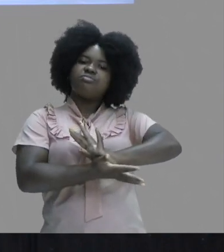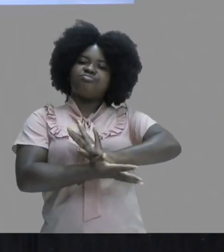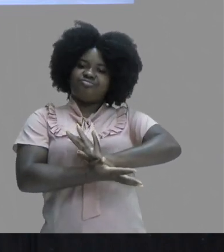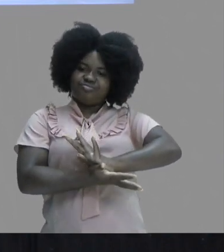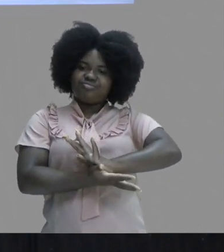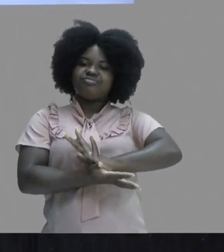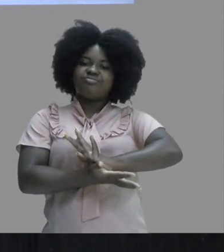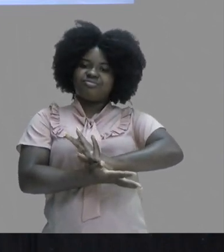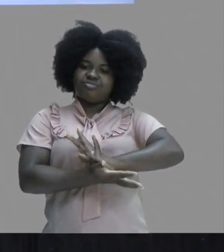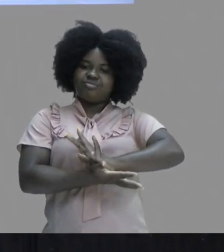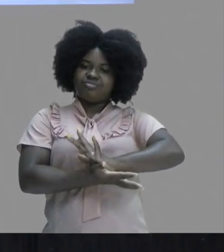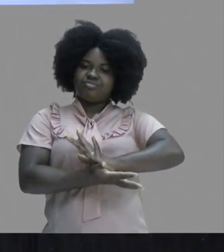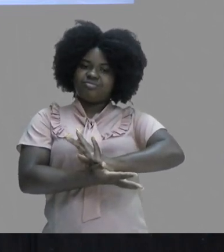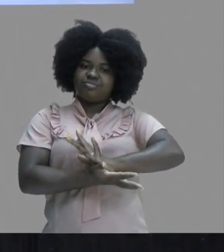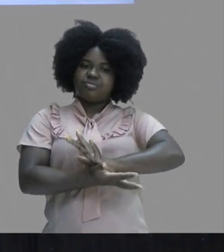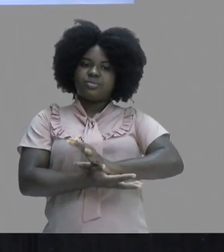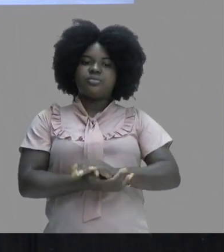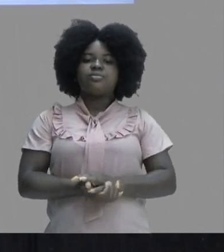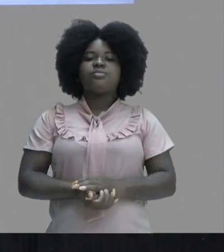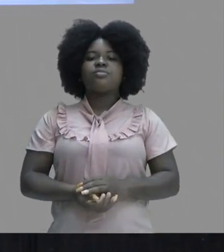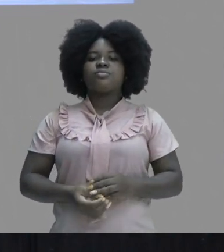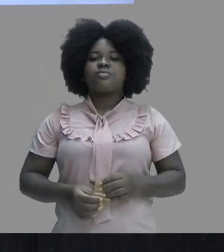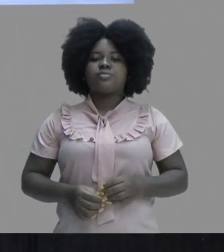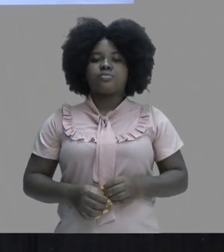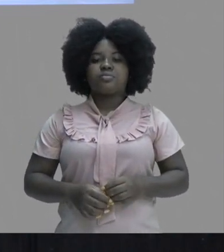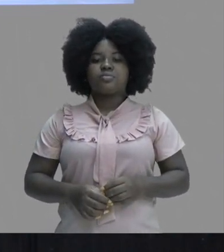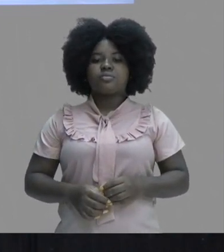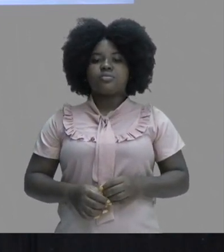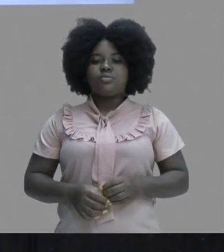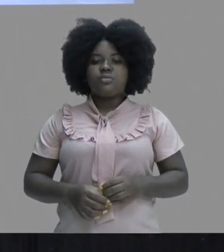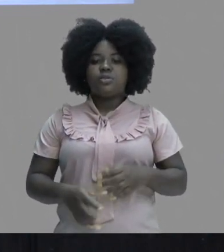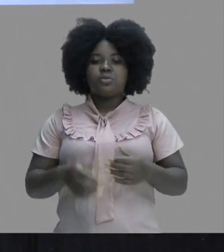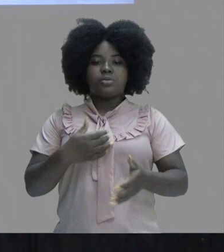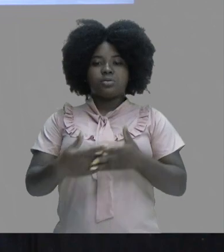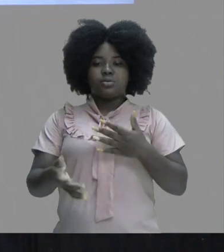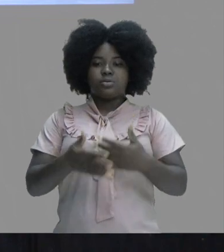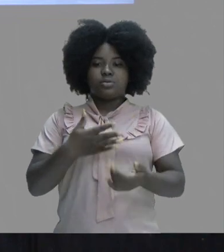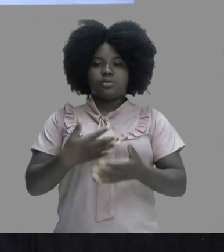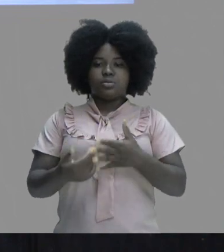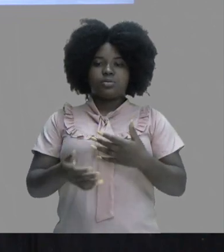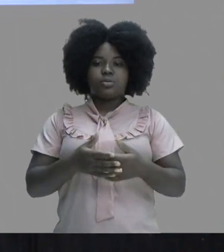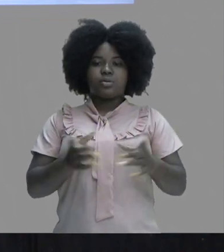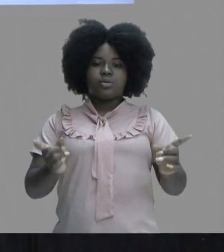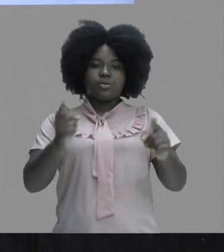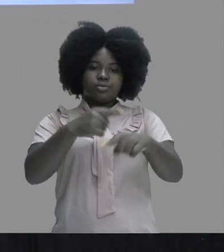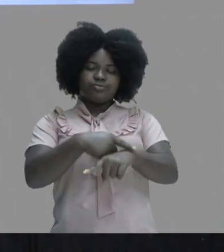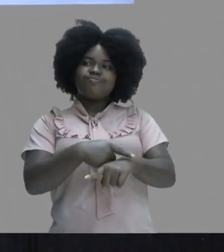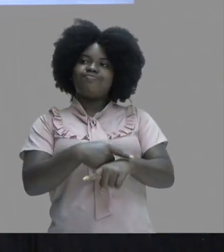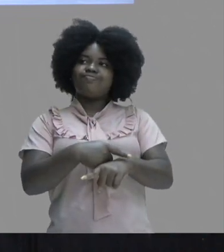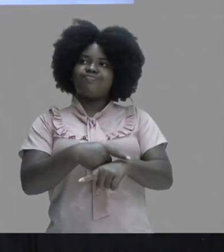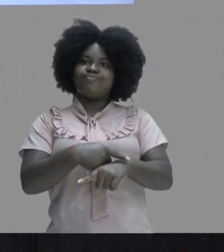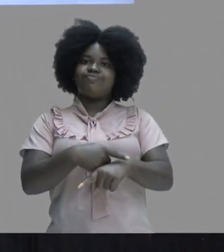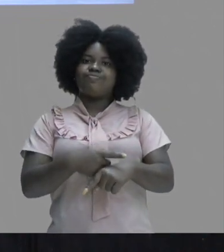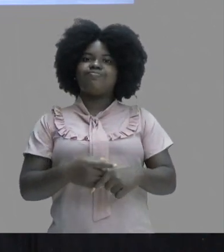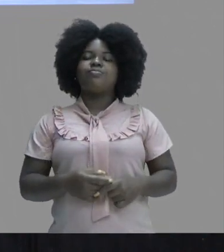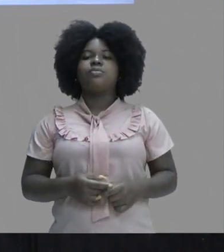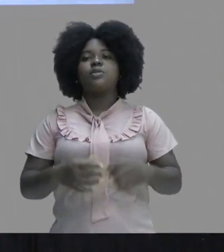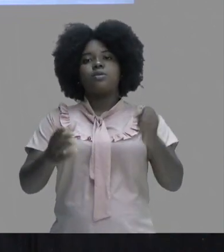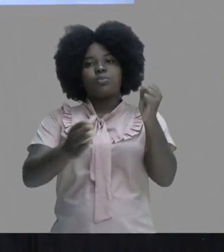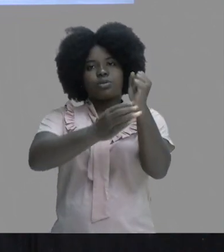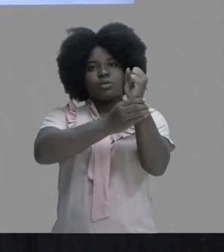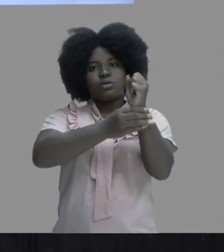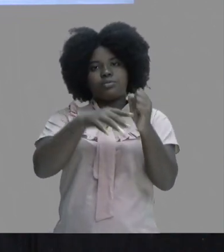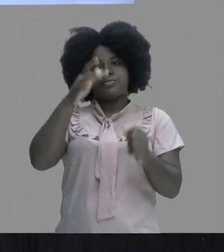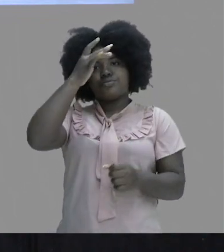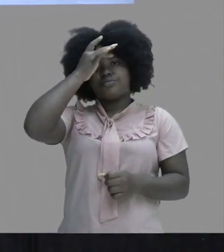a presente declaração e contra qualquer incitamento a tal discriminação. Então, protege as